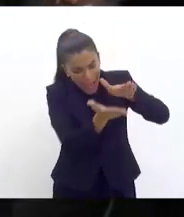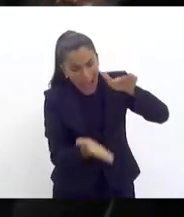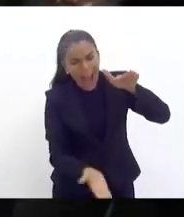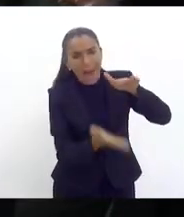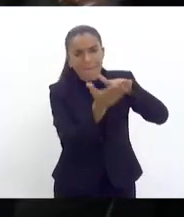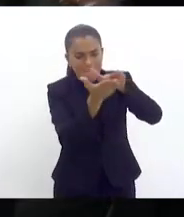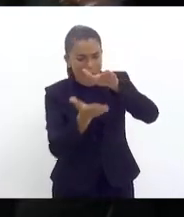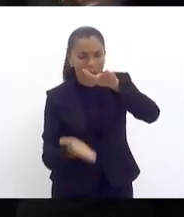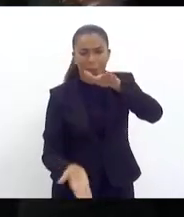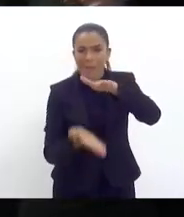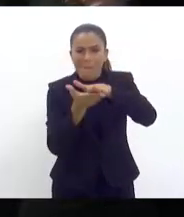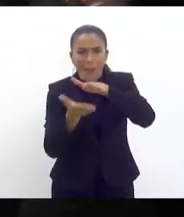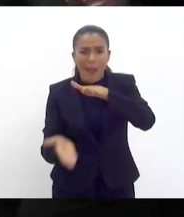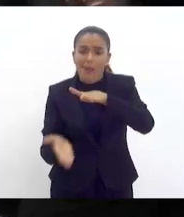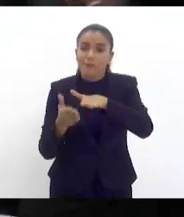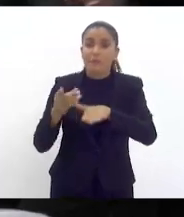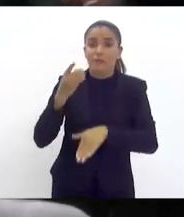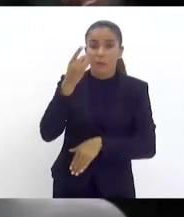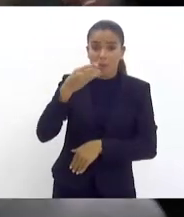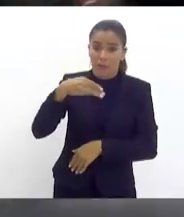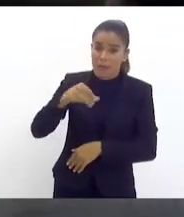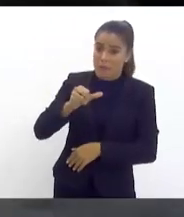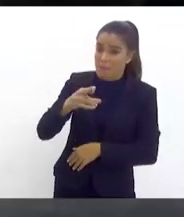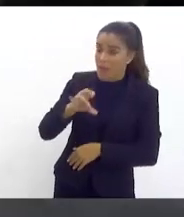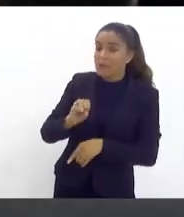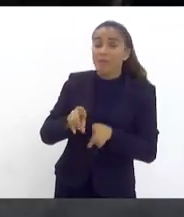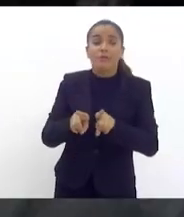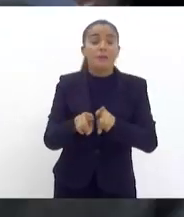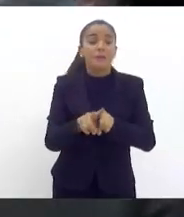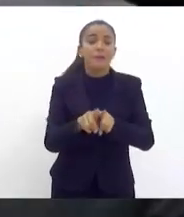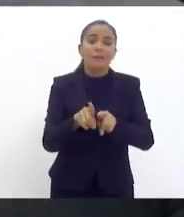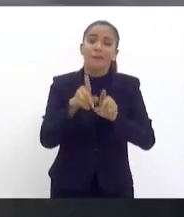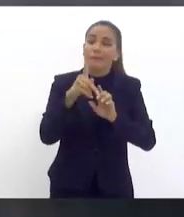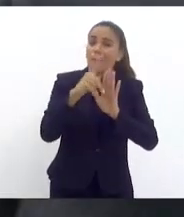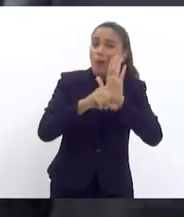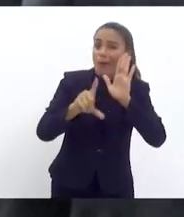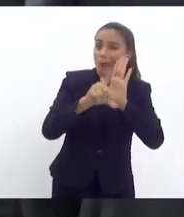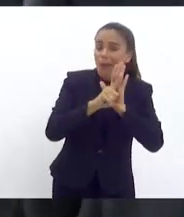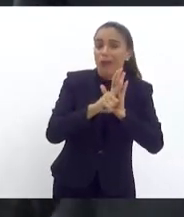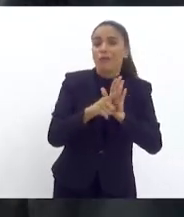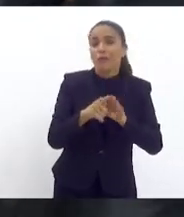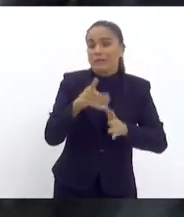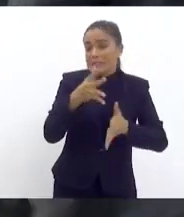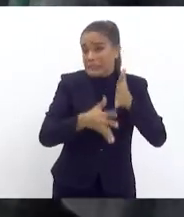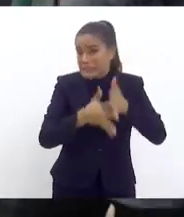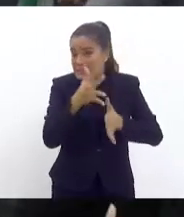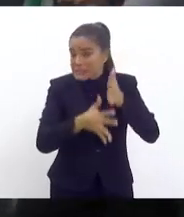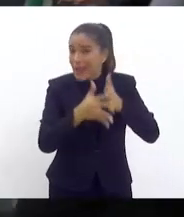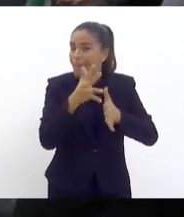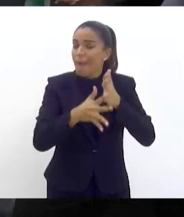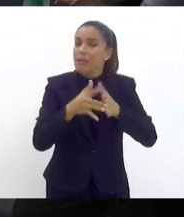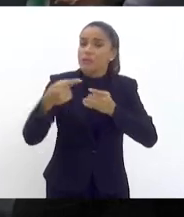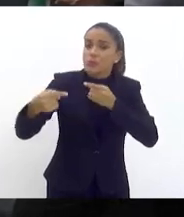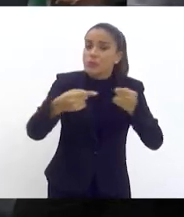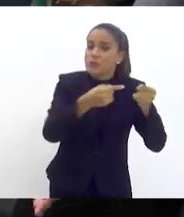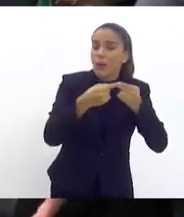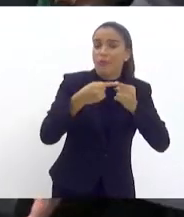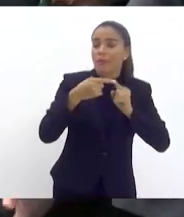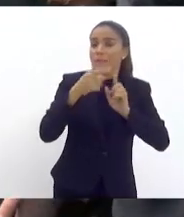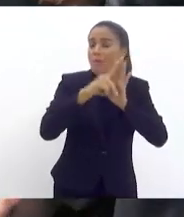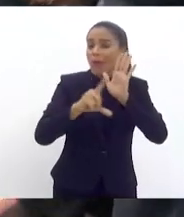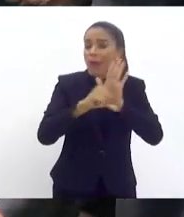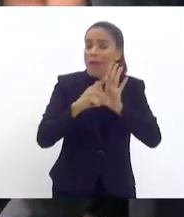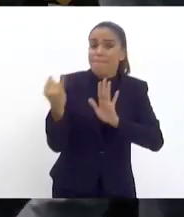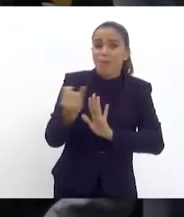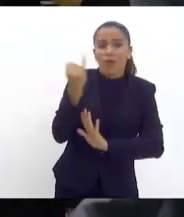o volume, deputada Marta, de projetos autorizativos que acabam atrapalhando a discussão de matérias relevantes na casa. Porque a gente sabe